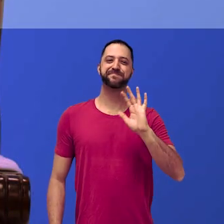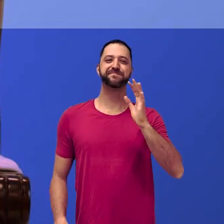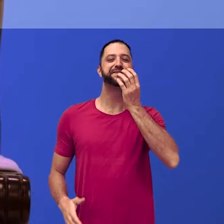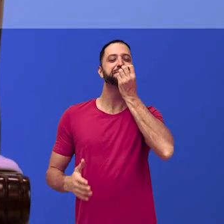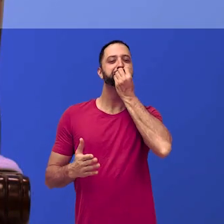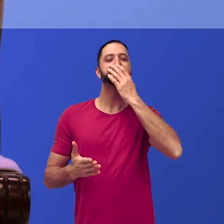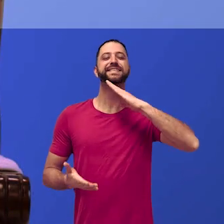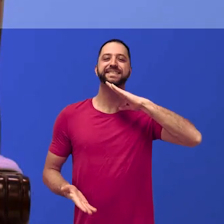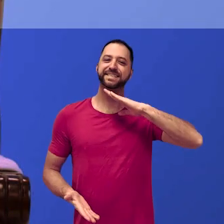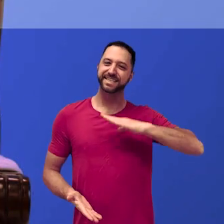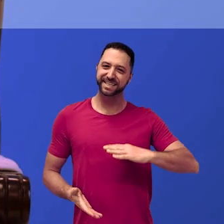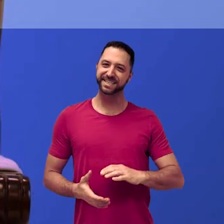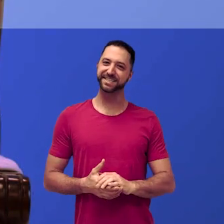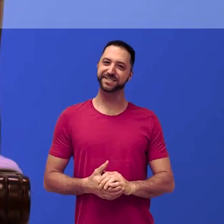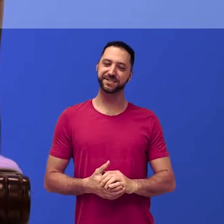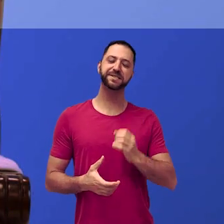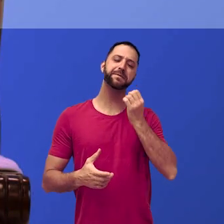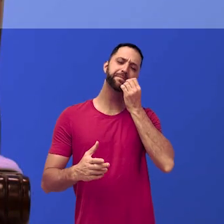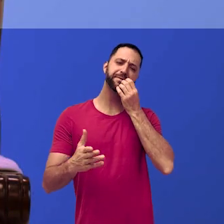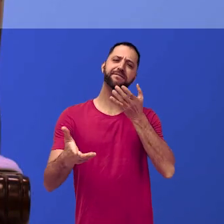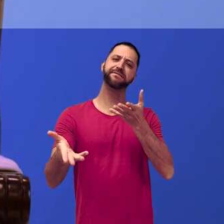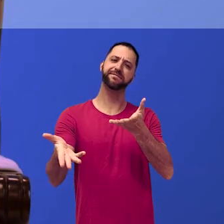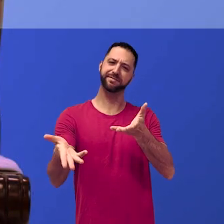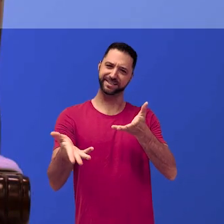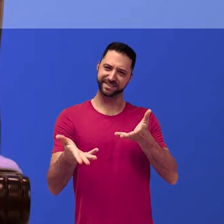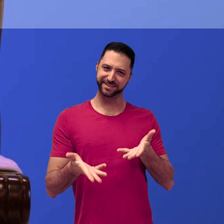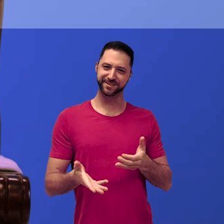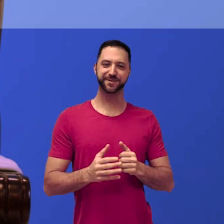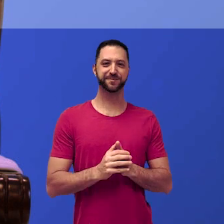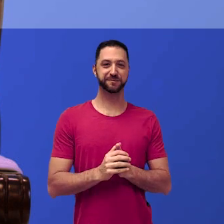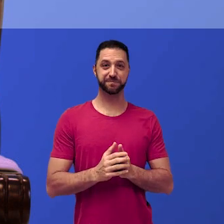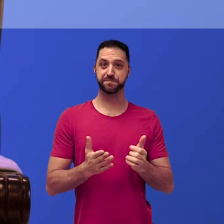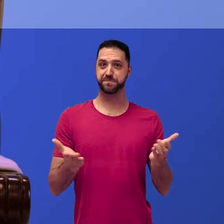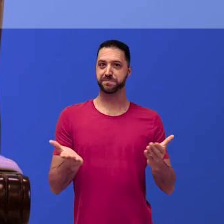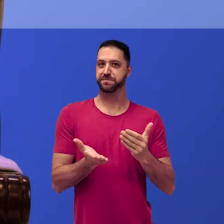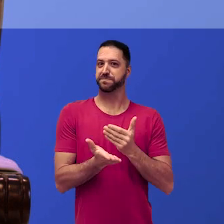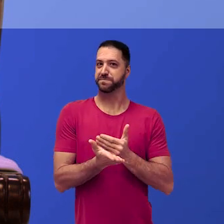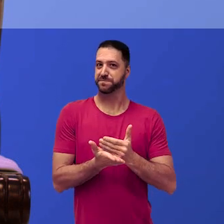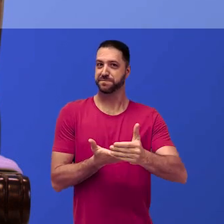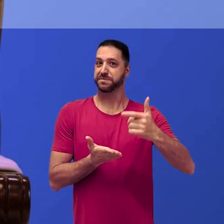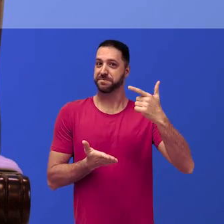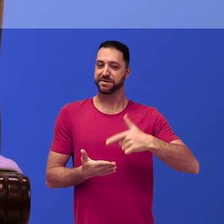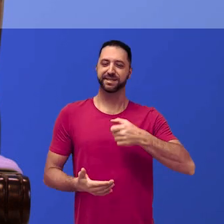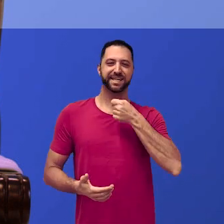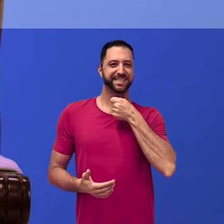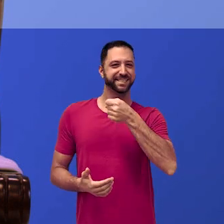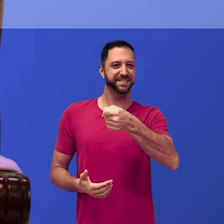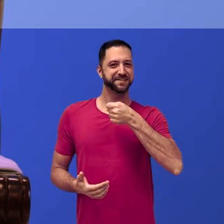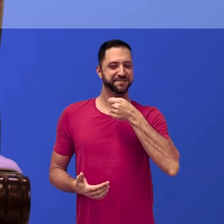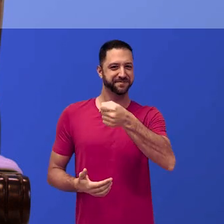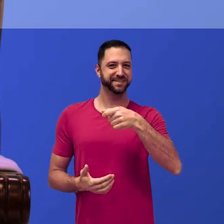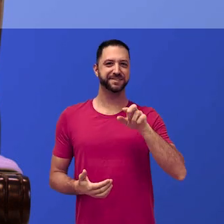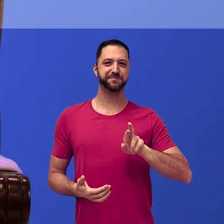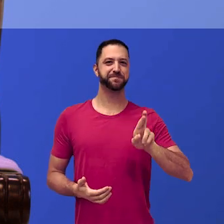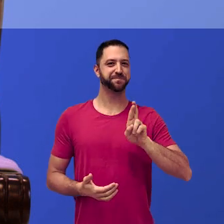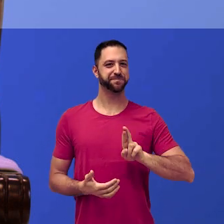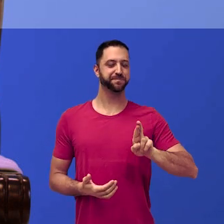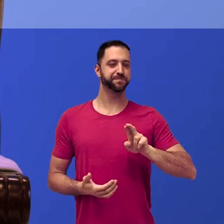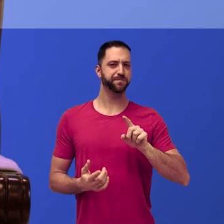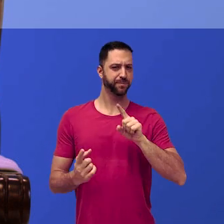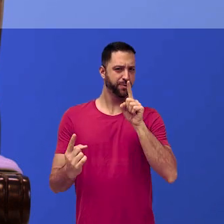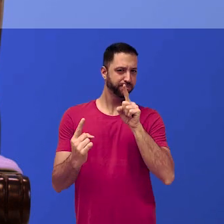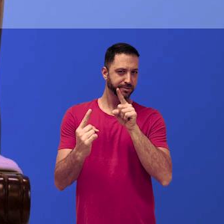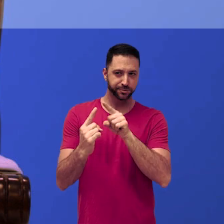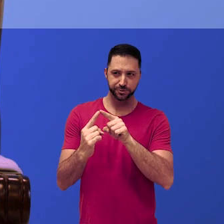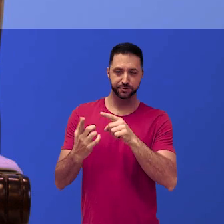Muito boa tarde, sejam bem-vindos. Estamos iniciando mais um Conexão Social, que tem por missão